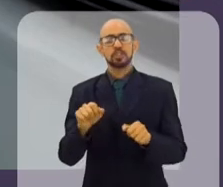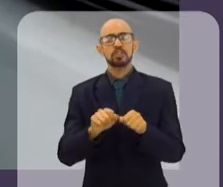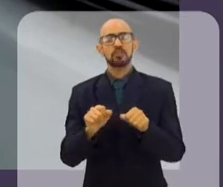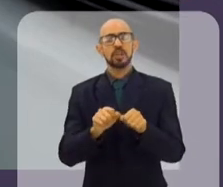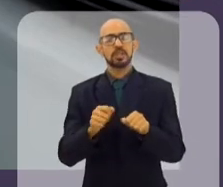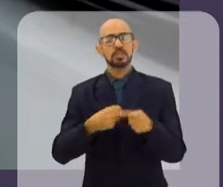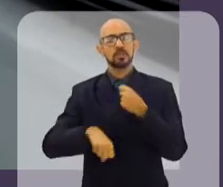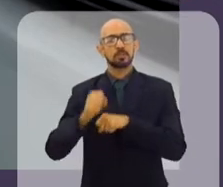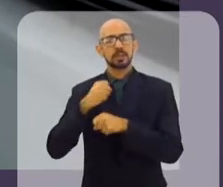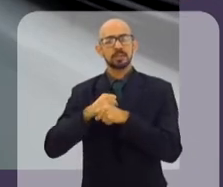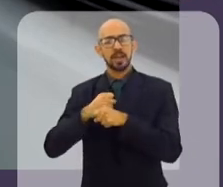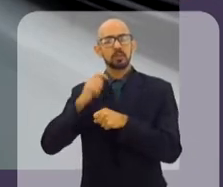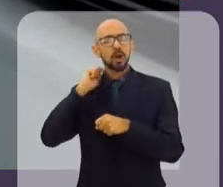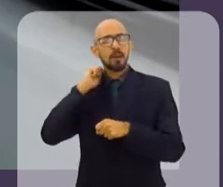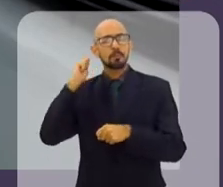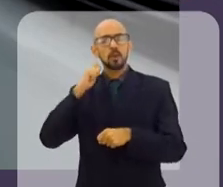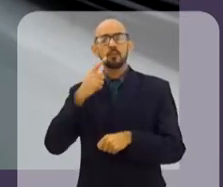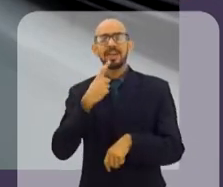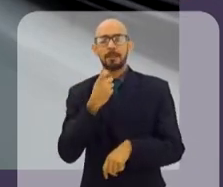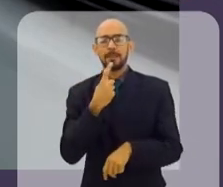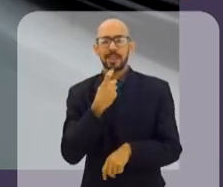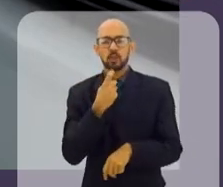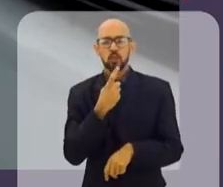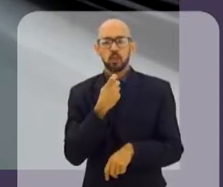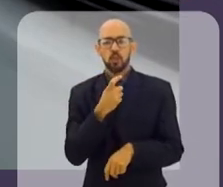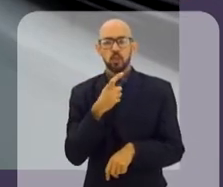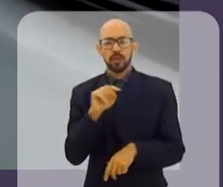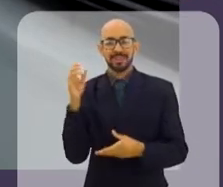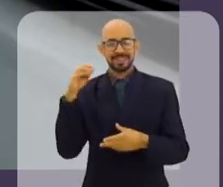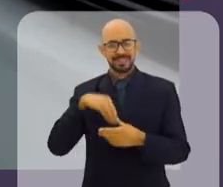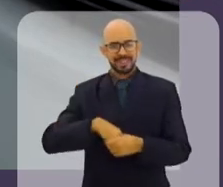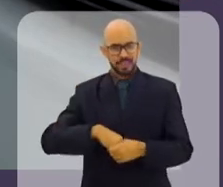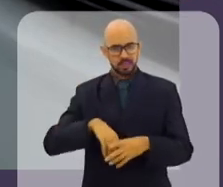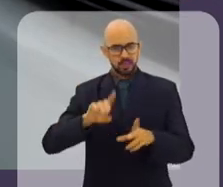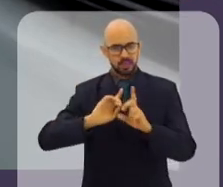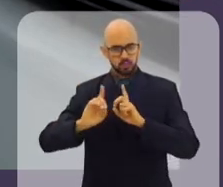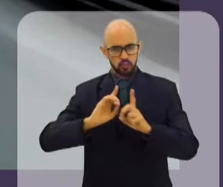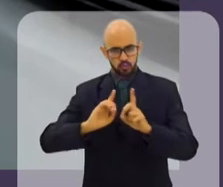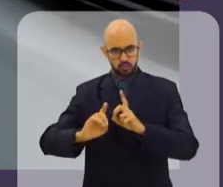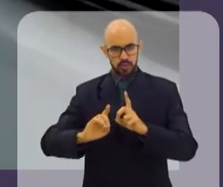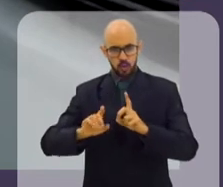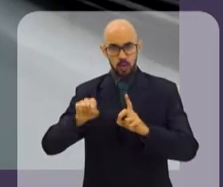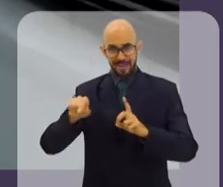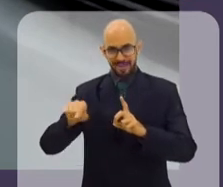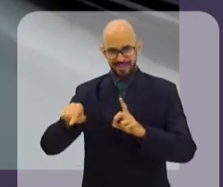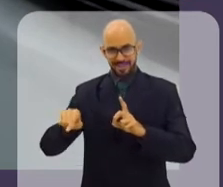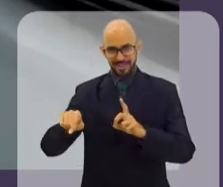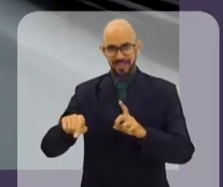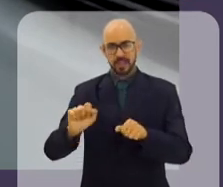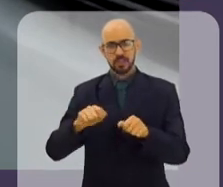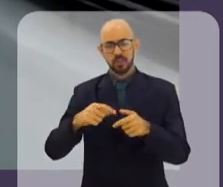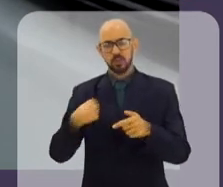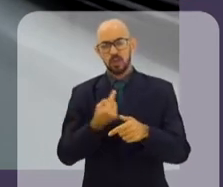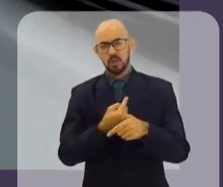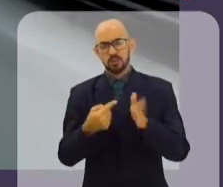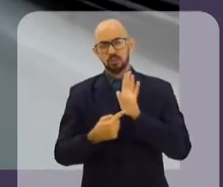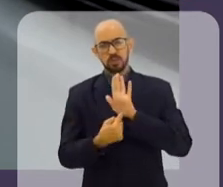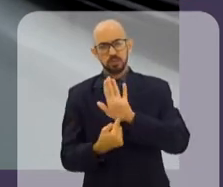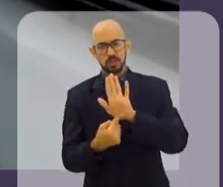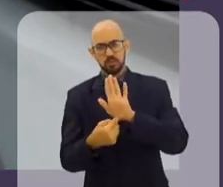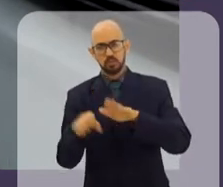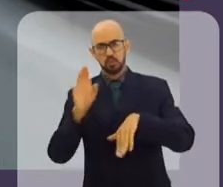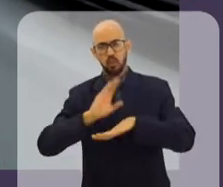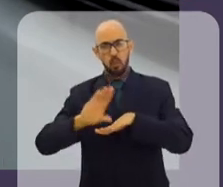Abril Vermelho, né? Dentro da discussão da decolonialidade, a gente trouxe